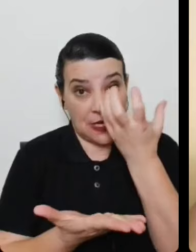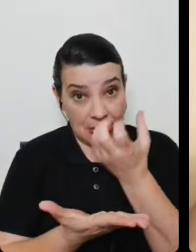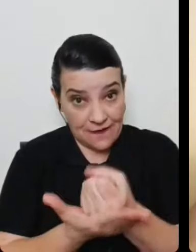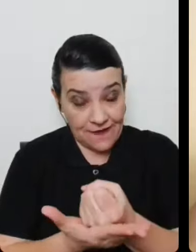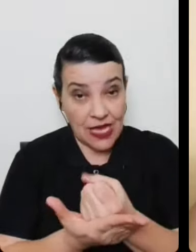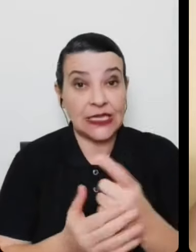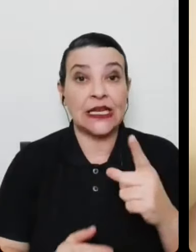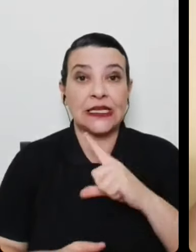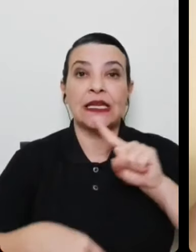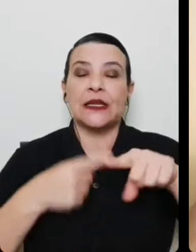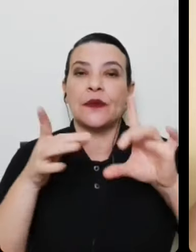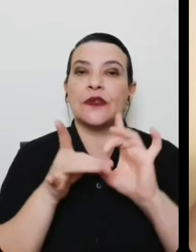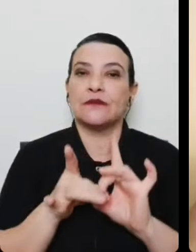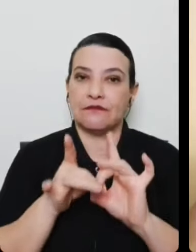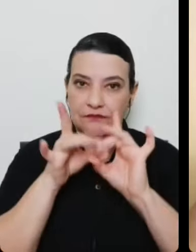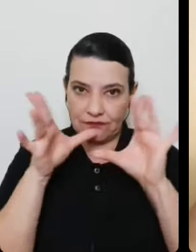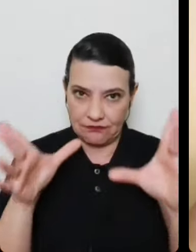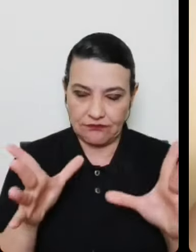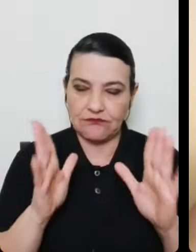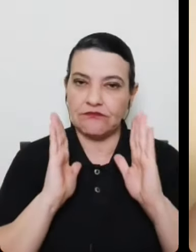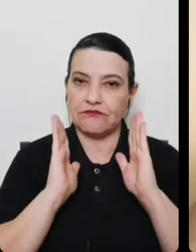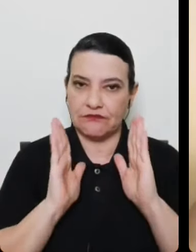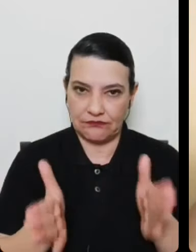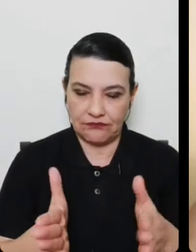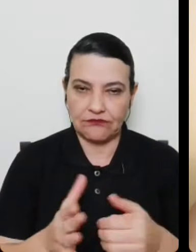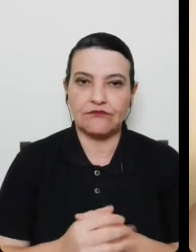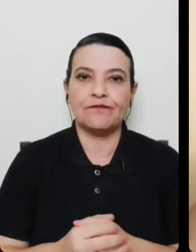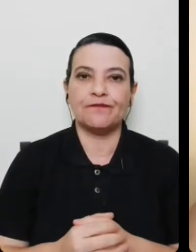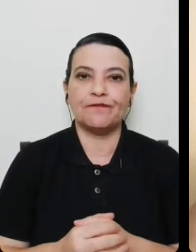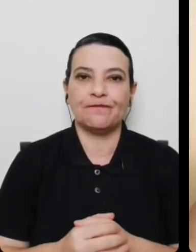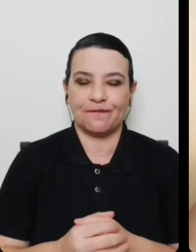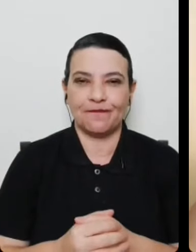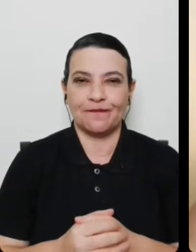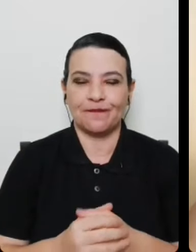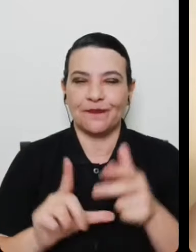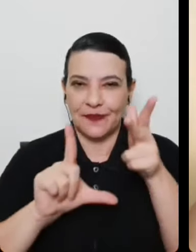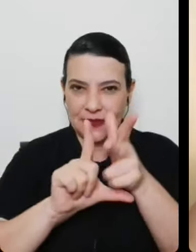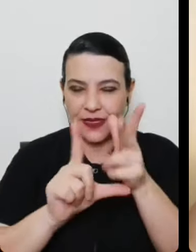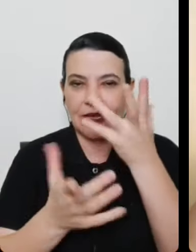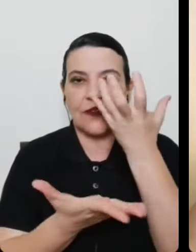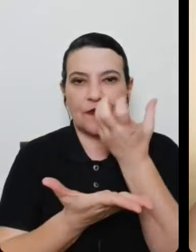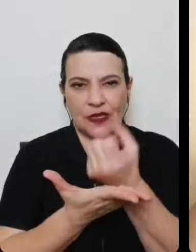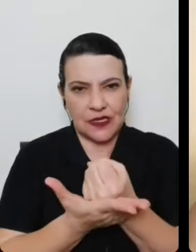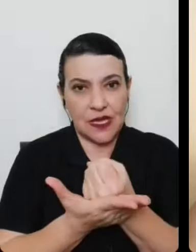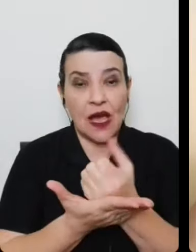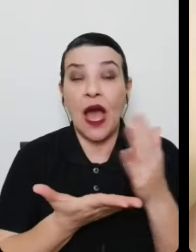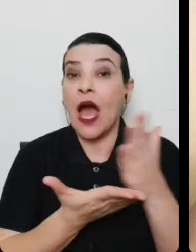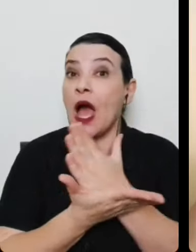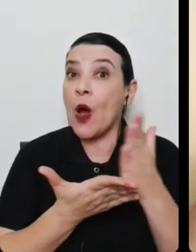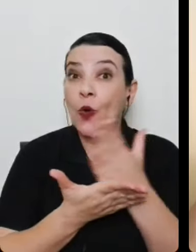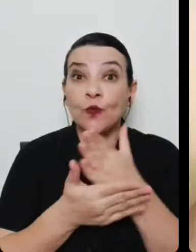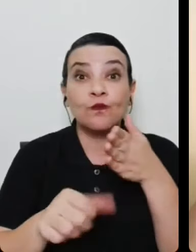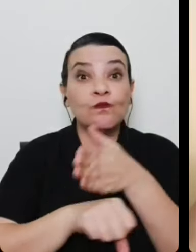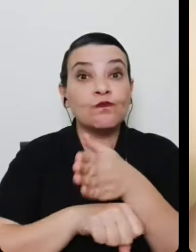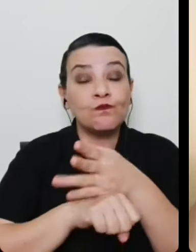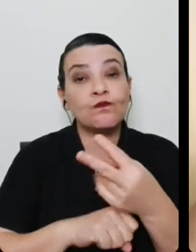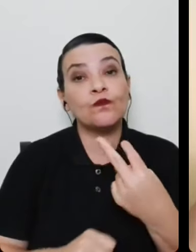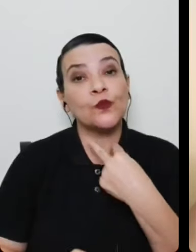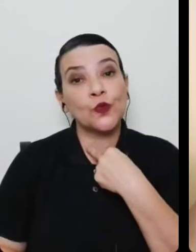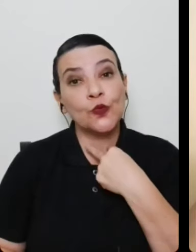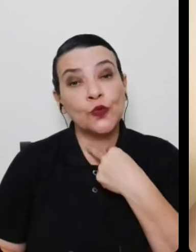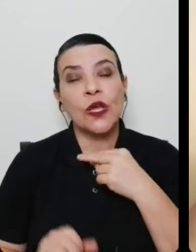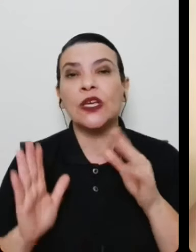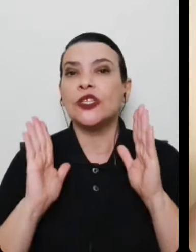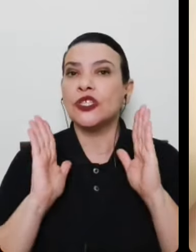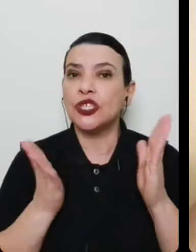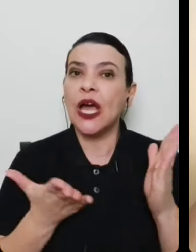vai disponibilizar depois essa gravação para quem não pôde, né? Várias pessoas me sinalizaram, inclusive,